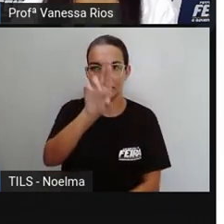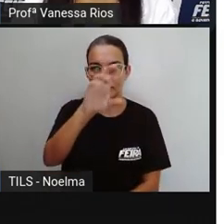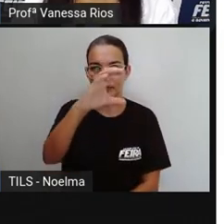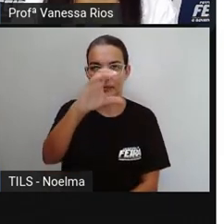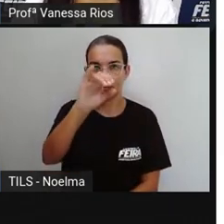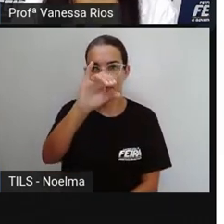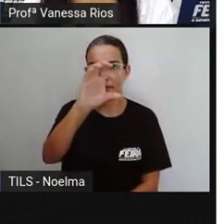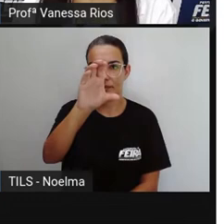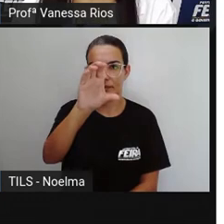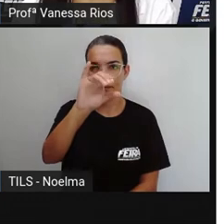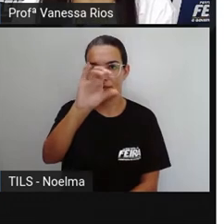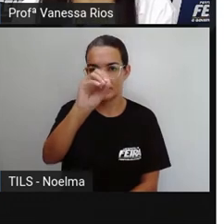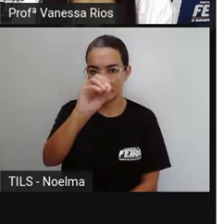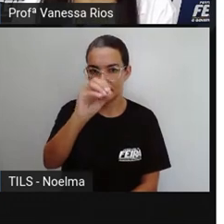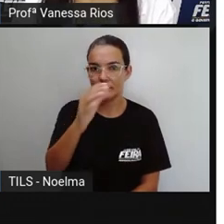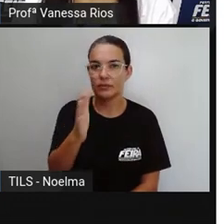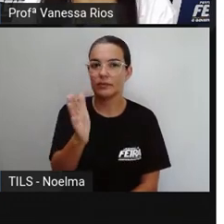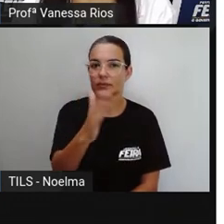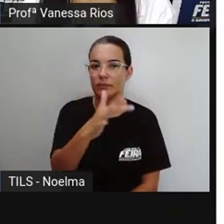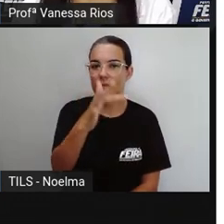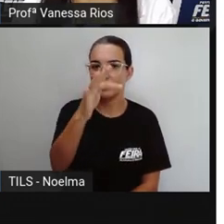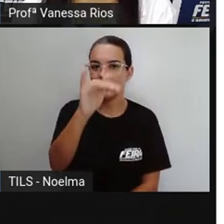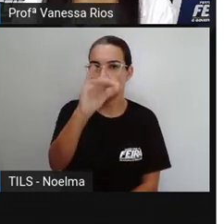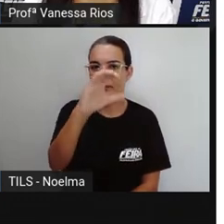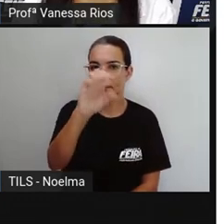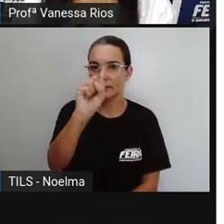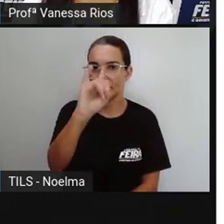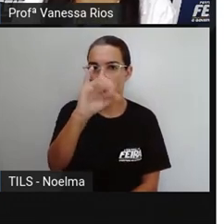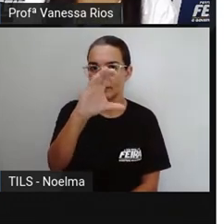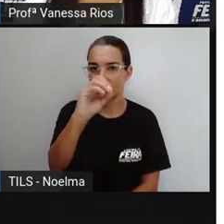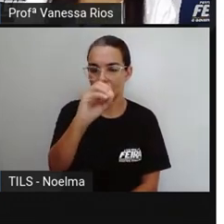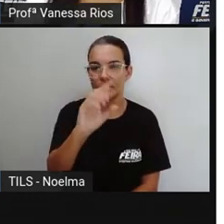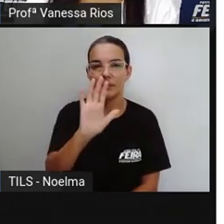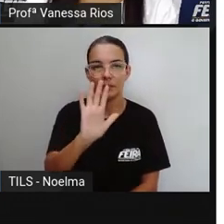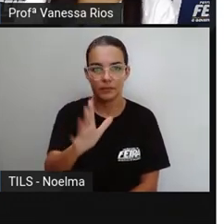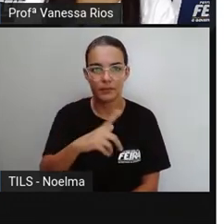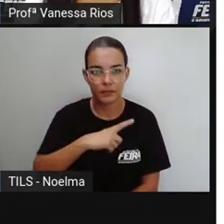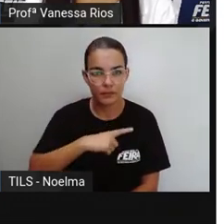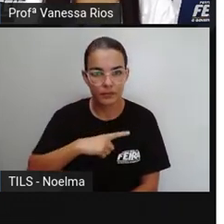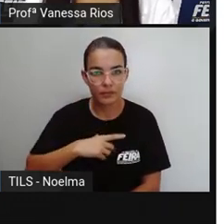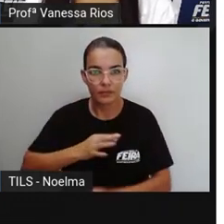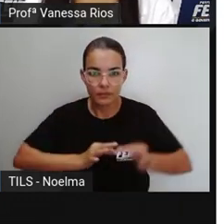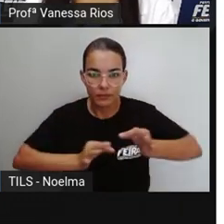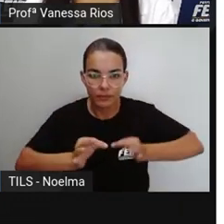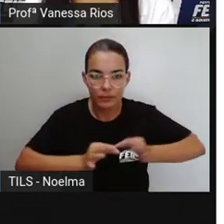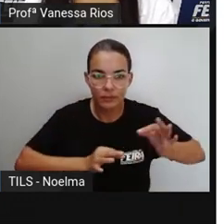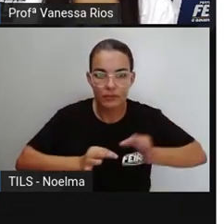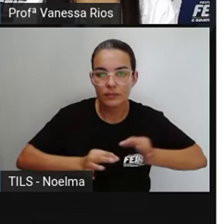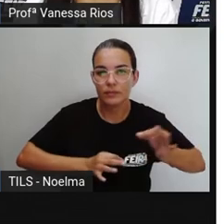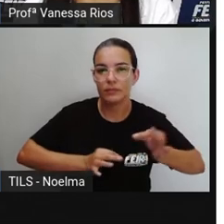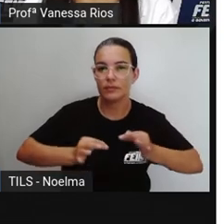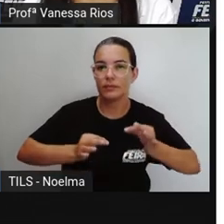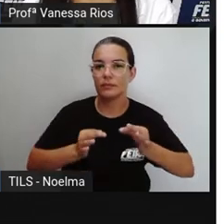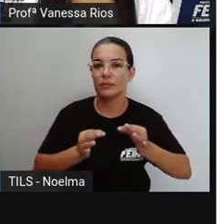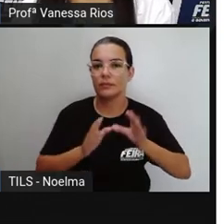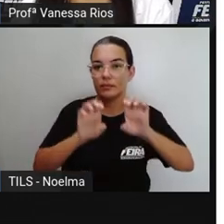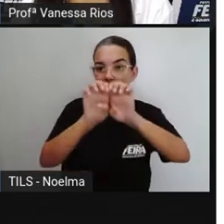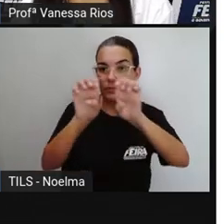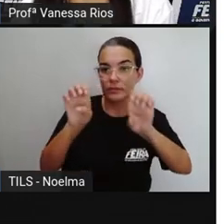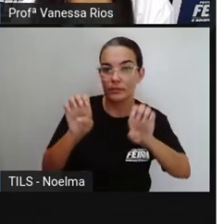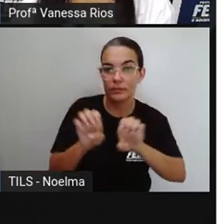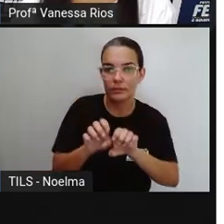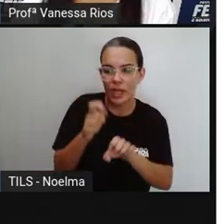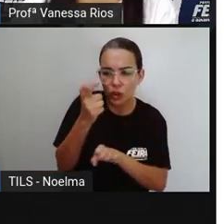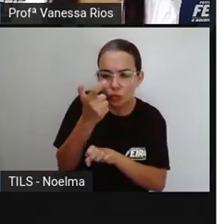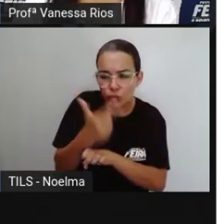atividade física, mas ele é planejado, estruturado e repetido com o objetivo de melhorar ou